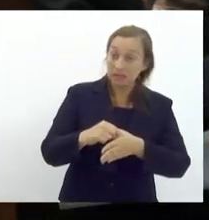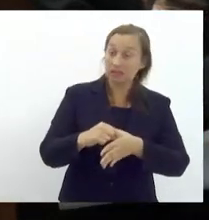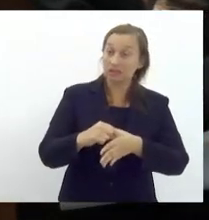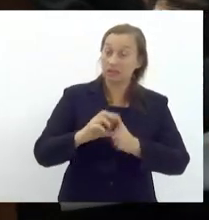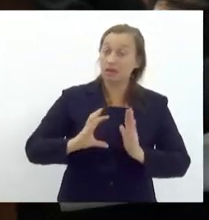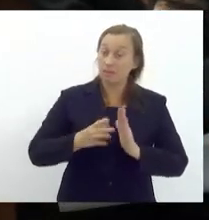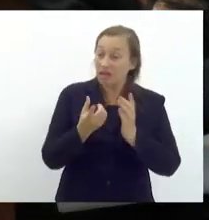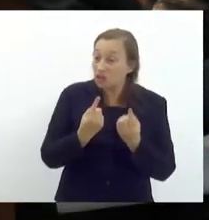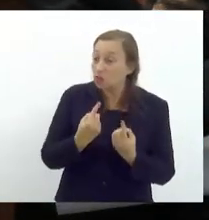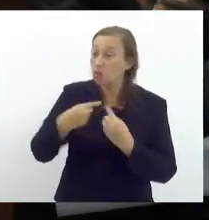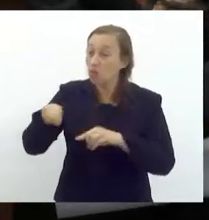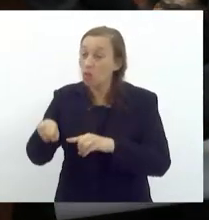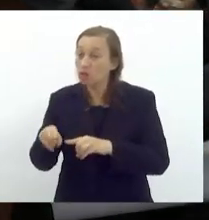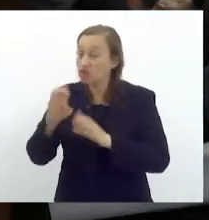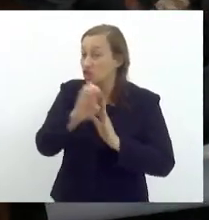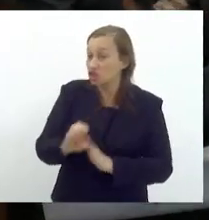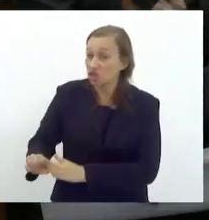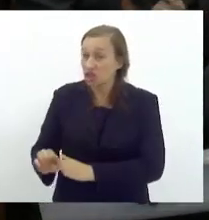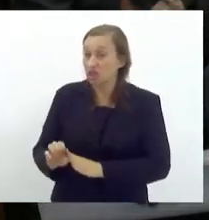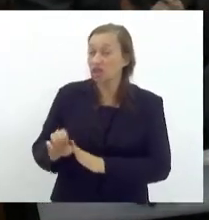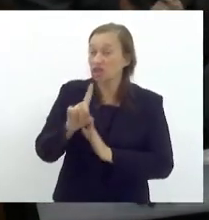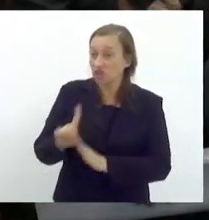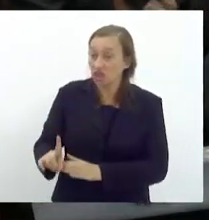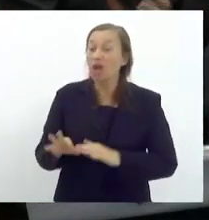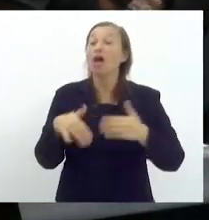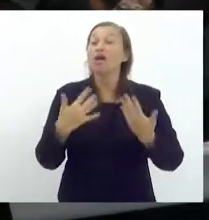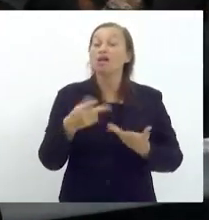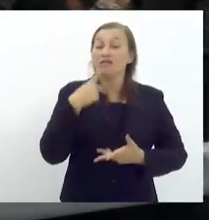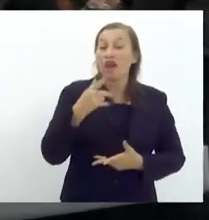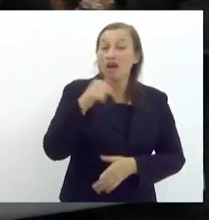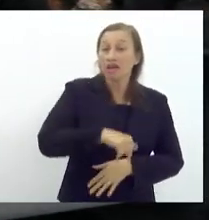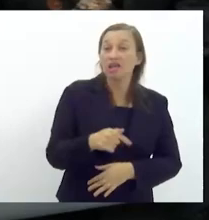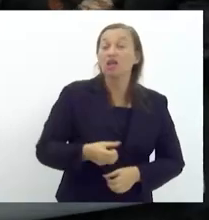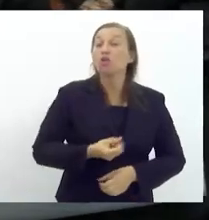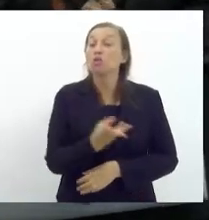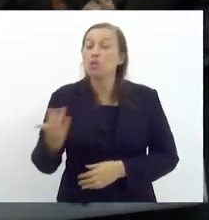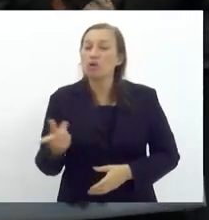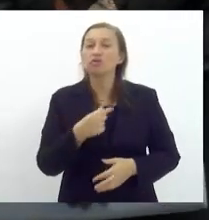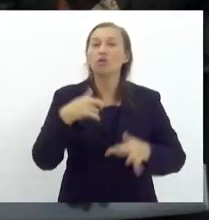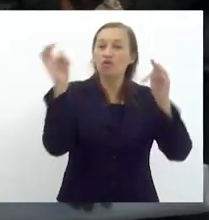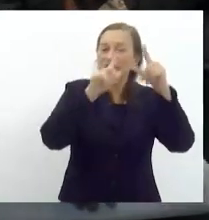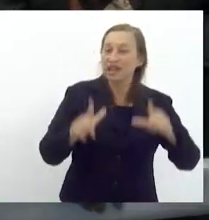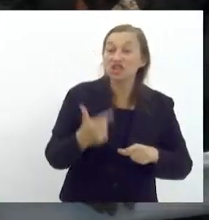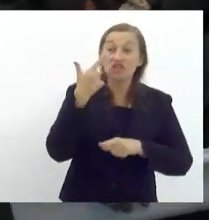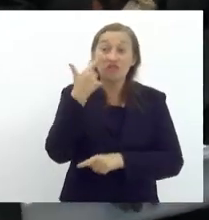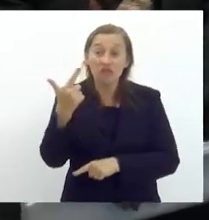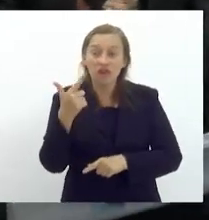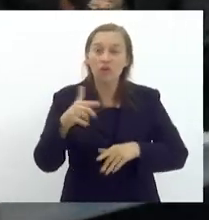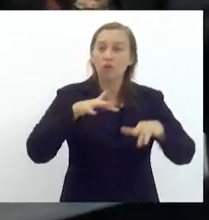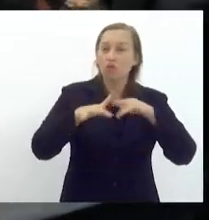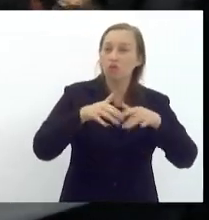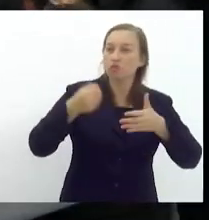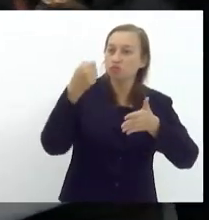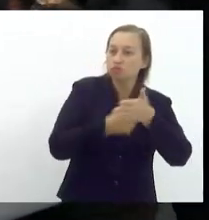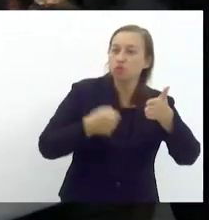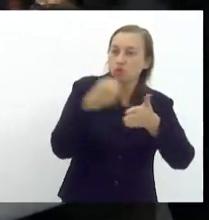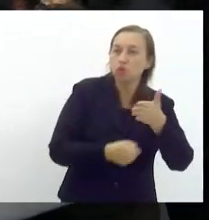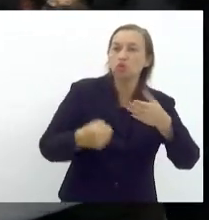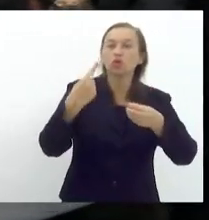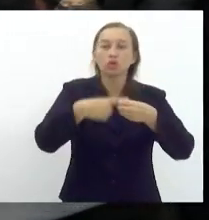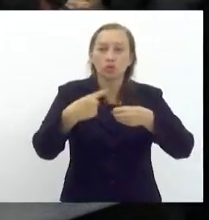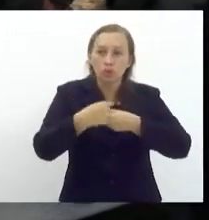da oposição da esquerda da minoria e colocar aqui o quanto que eu fico feliz de ver que o movimento de luta nos bairros